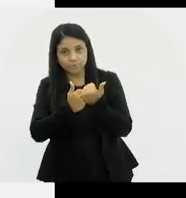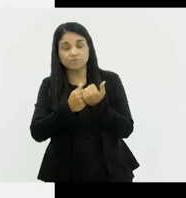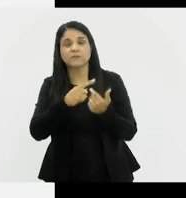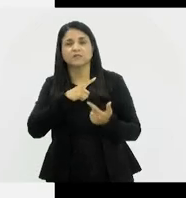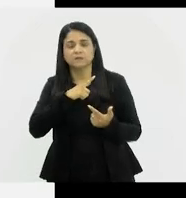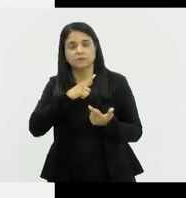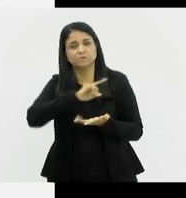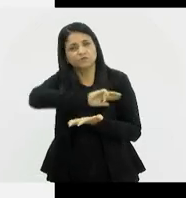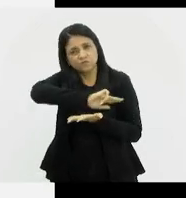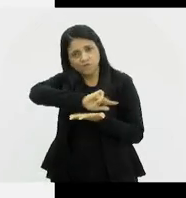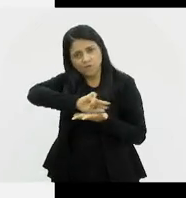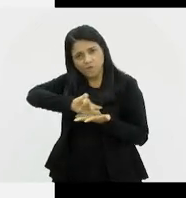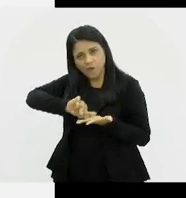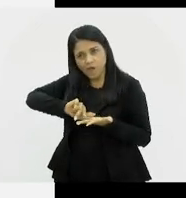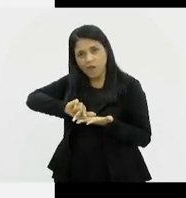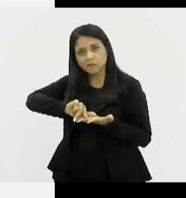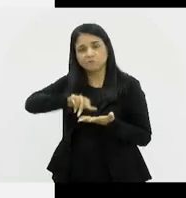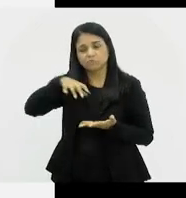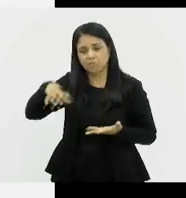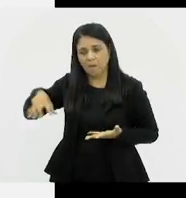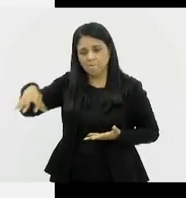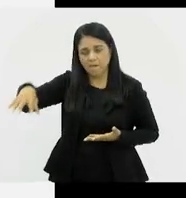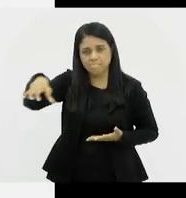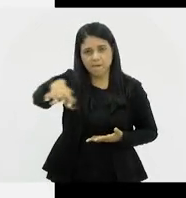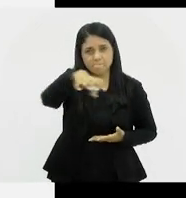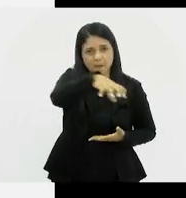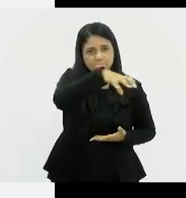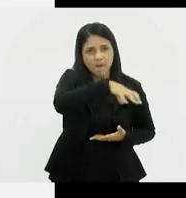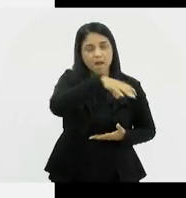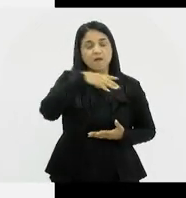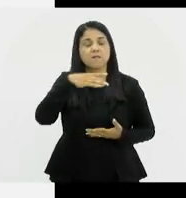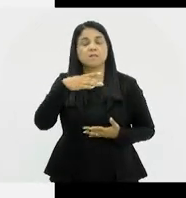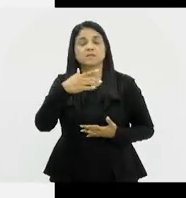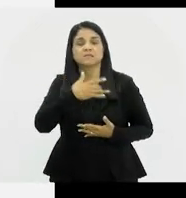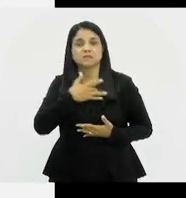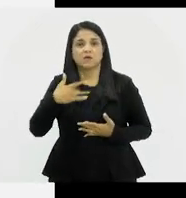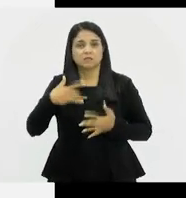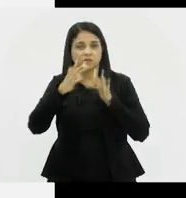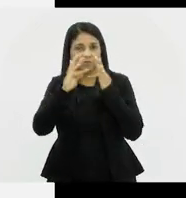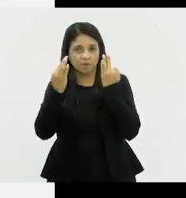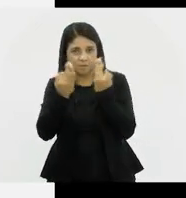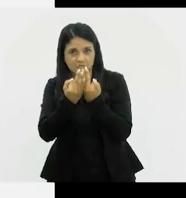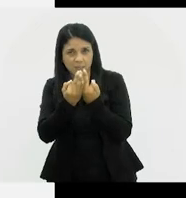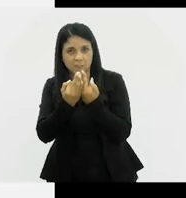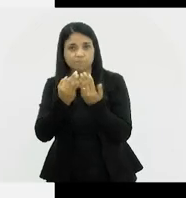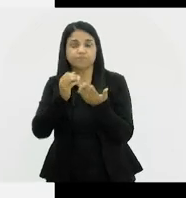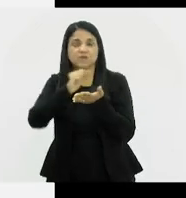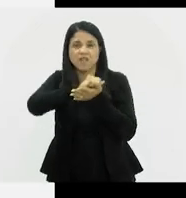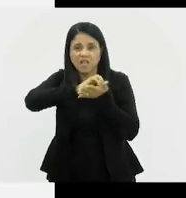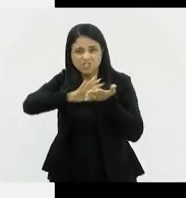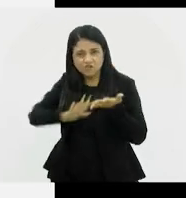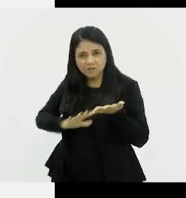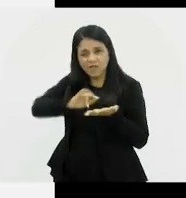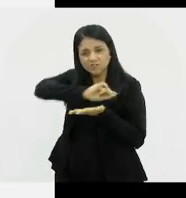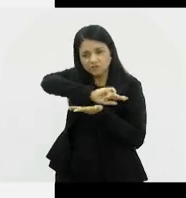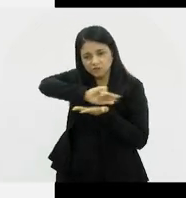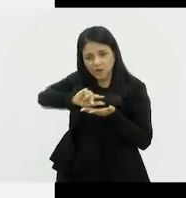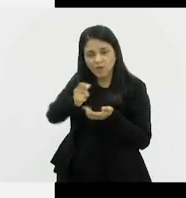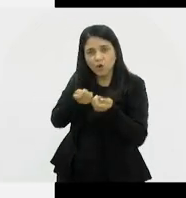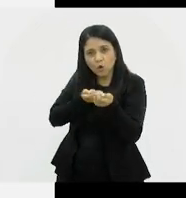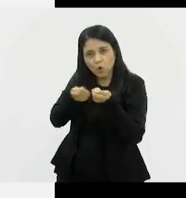inúmeras unidades de saúde da família que realizam várias atividades de controle